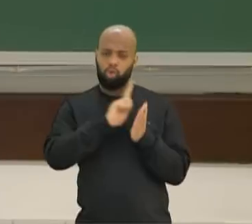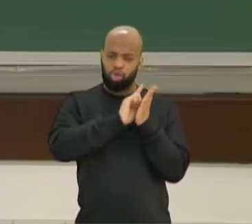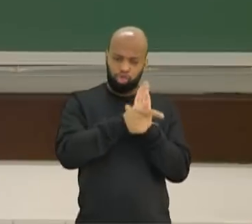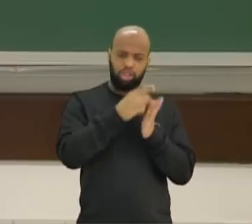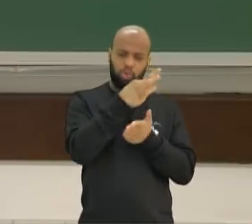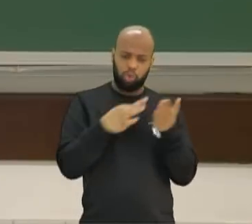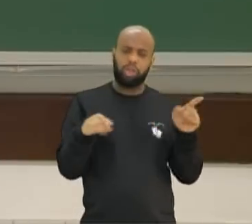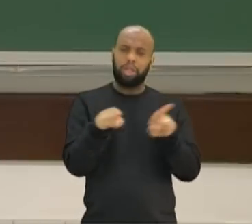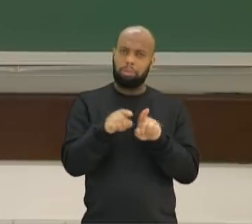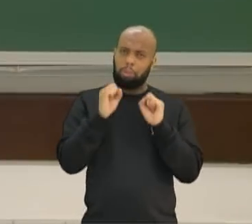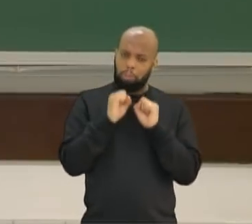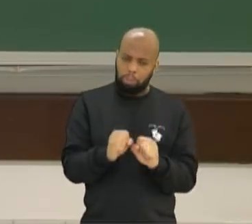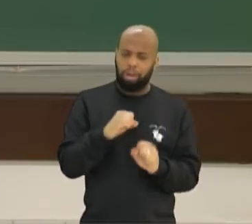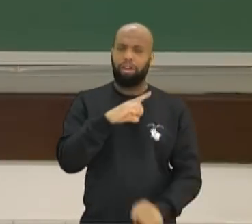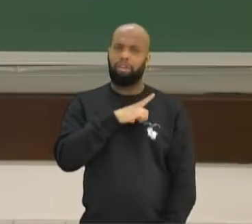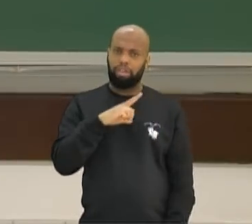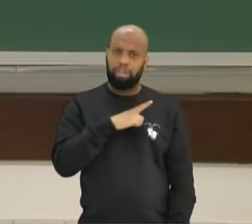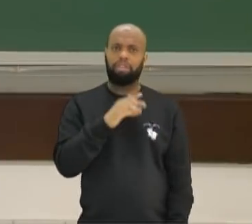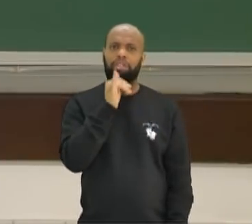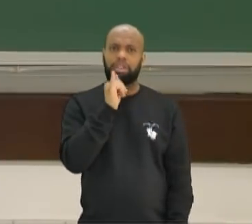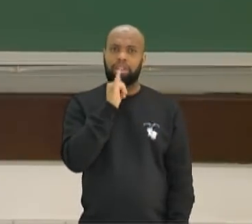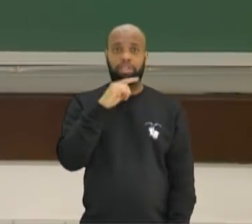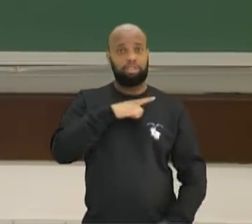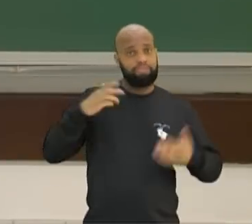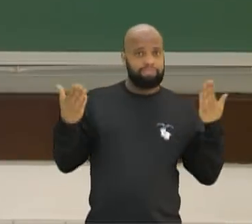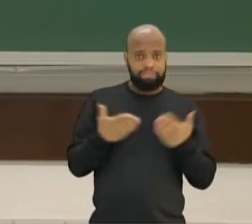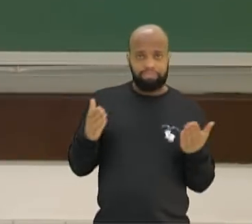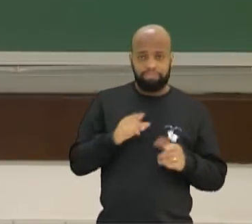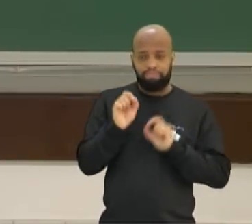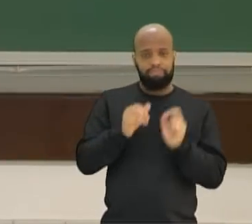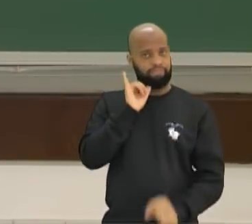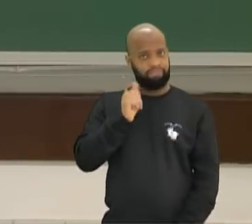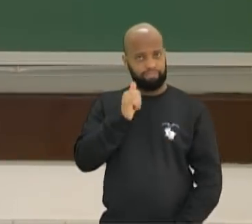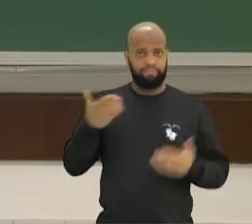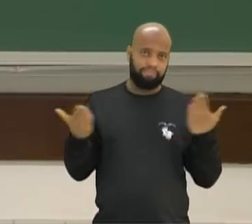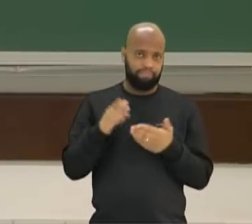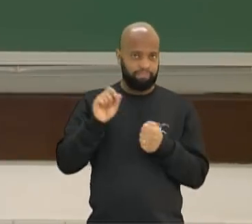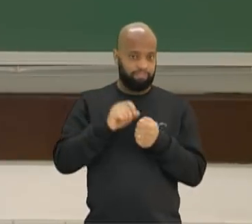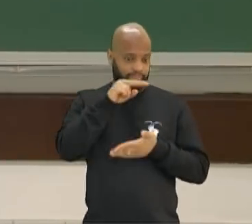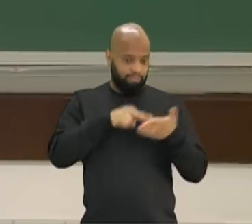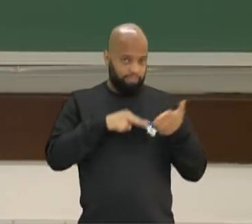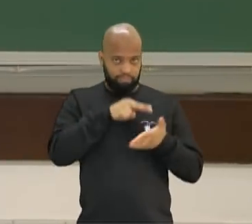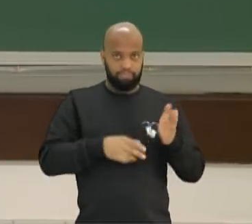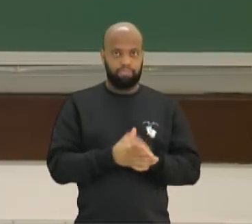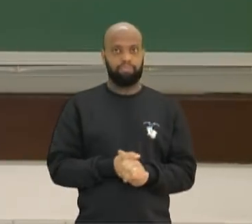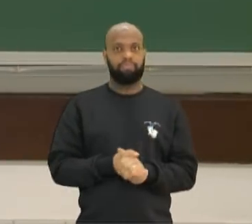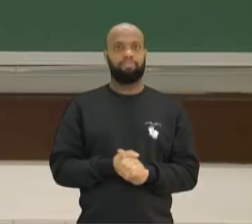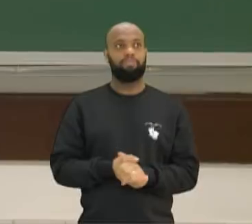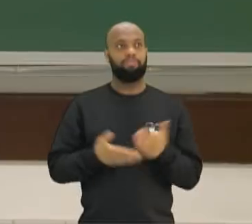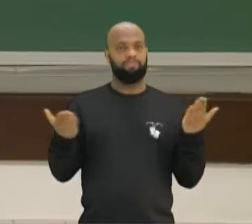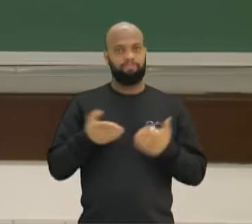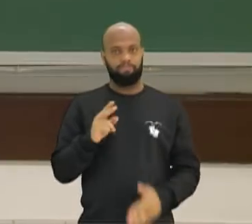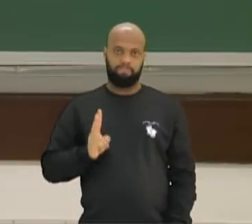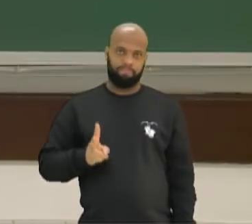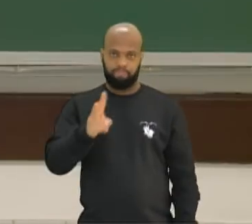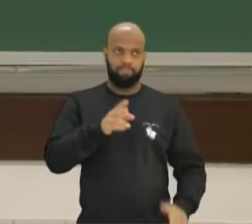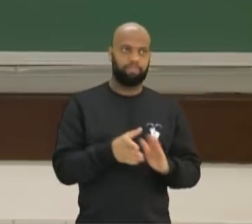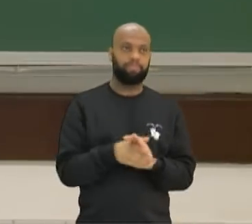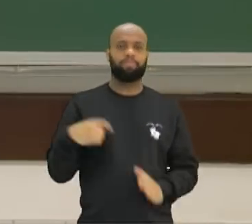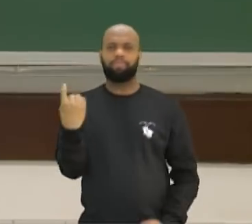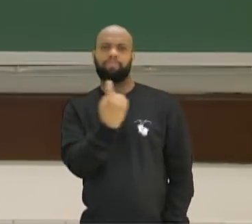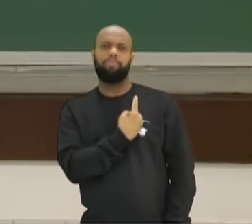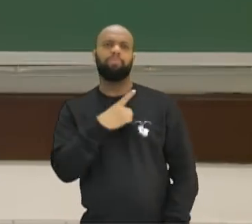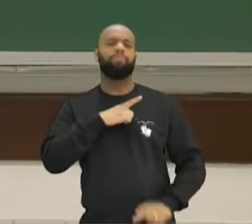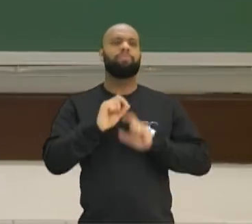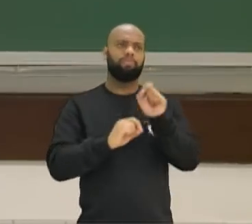gêneros textuais, pode aparecer, como nesse caso, nesse conto que nós estamos fazendo a leitura. Continuando, nós